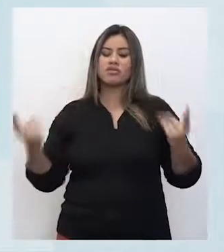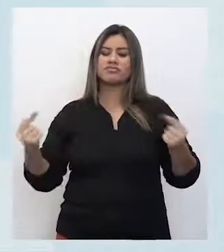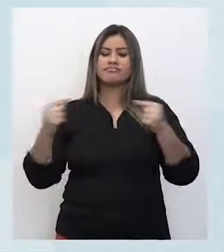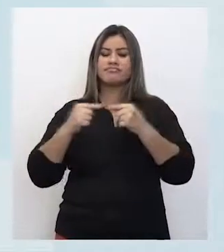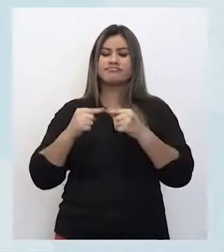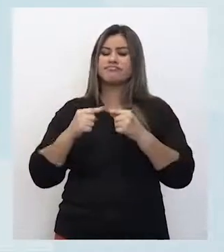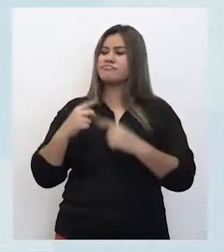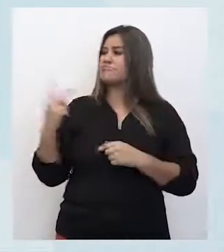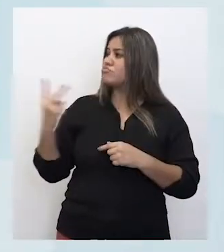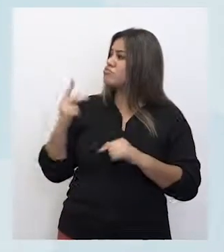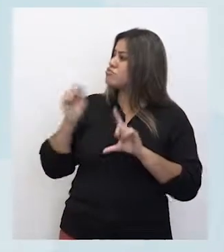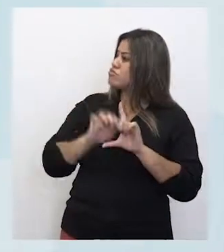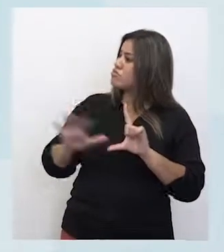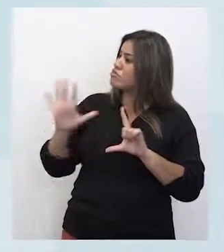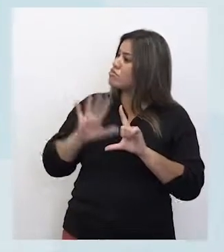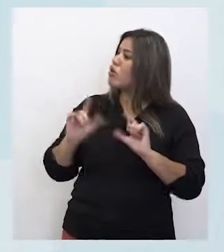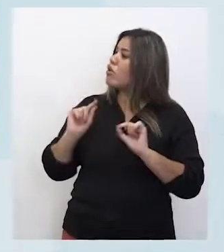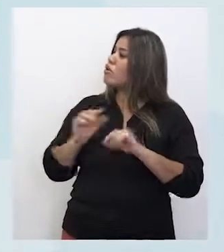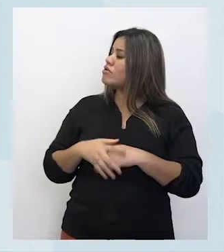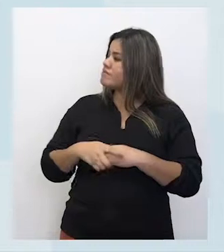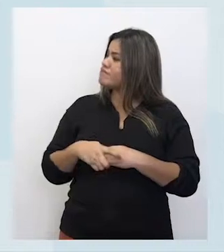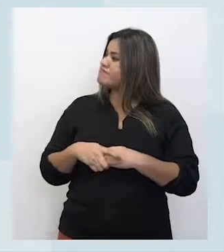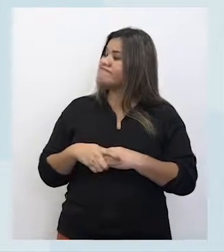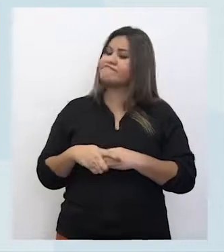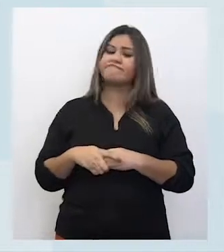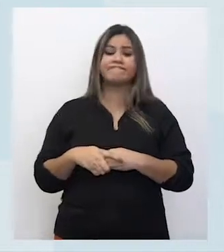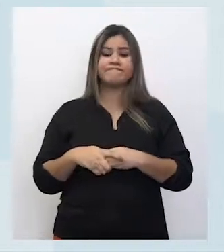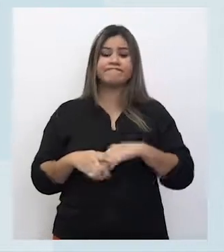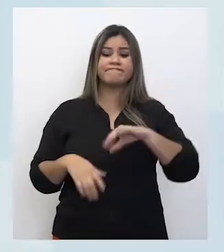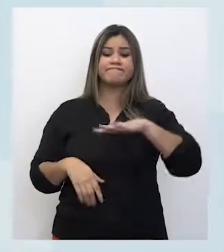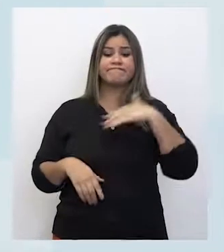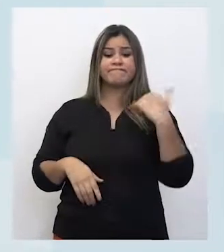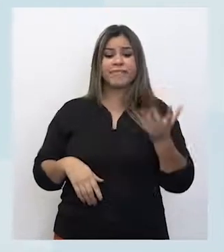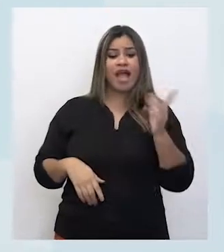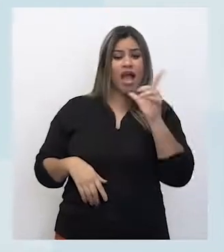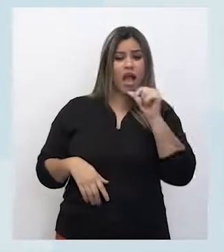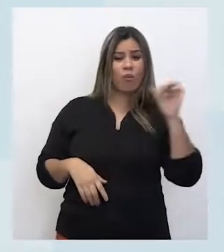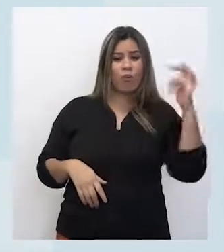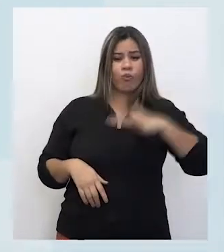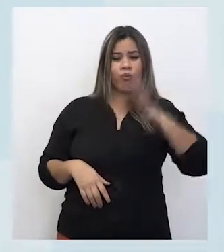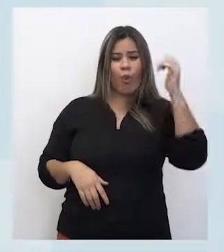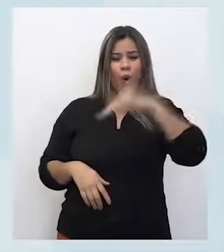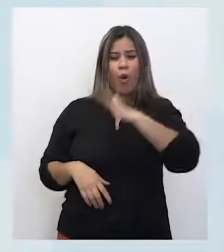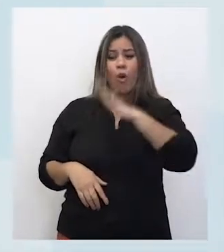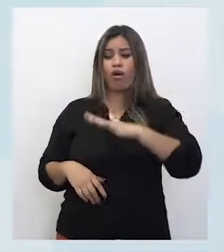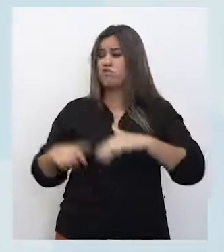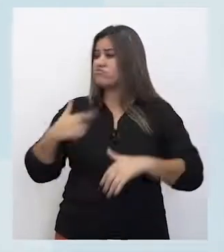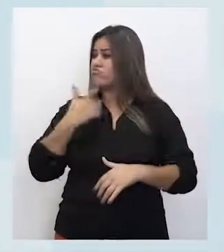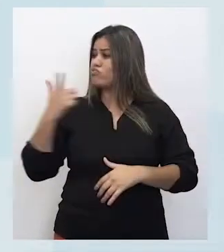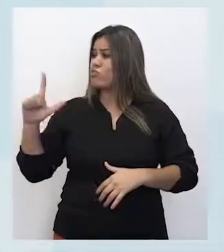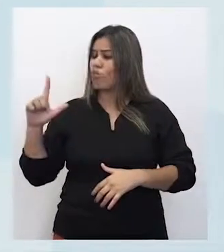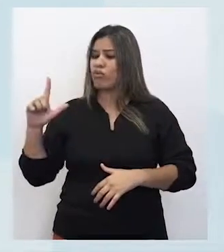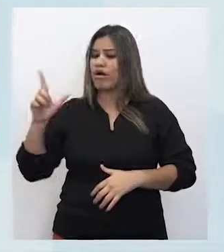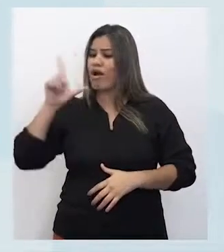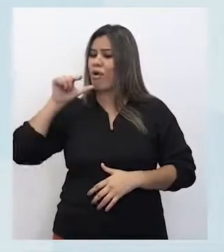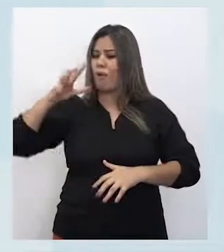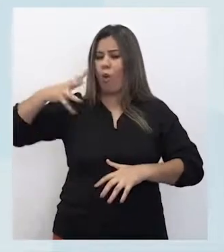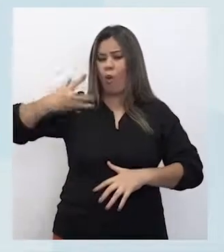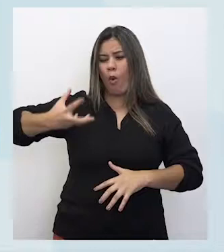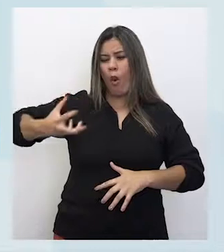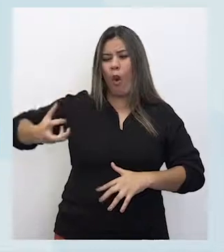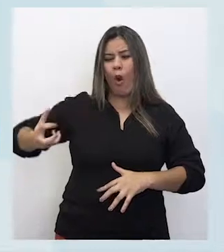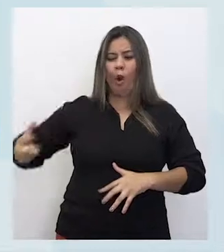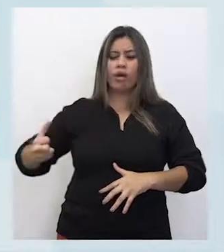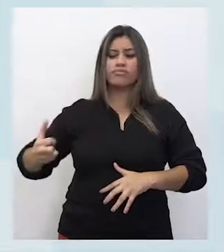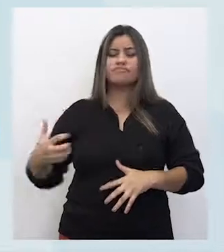relação entre essas duas imagens. Olha só que coisa, de um lado muita água, do outro lado falta água. E